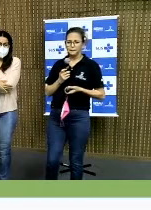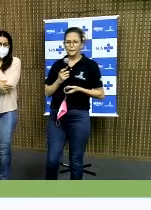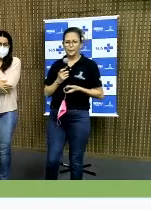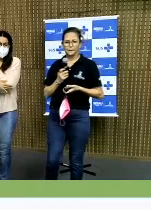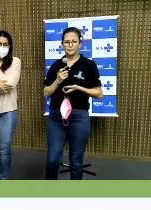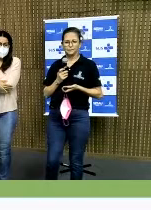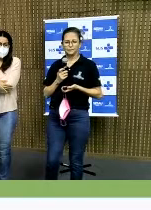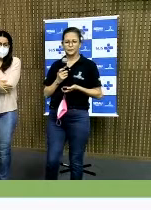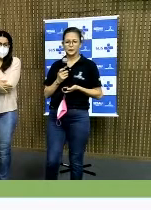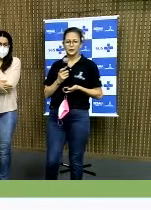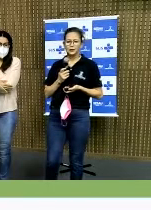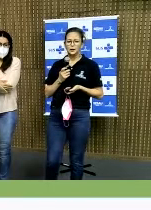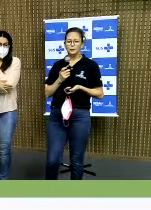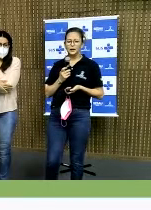né, doutor?